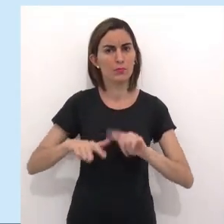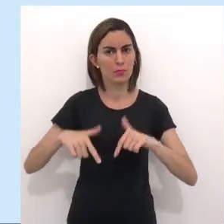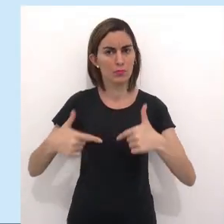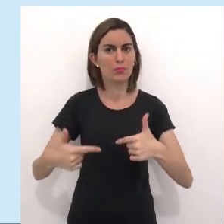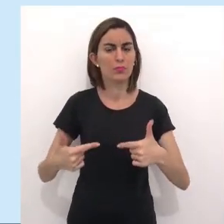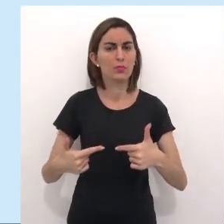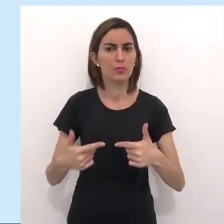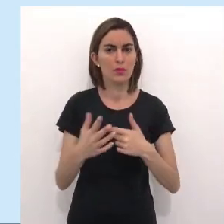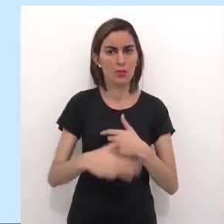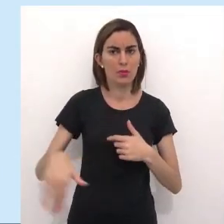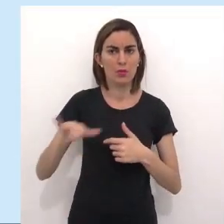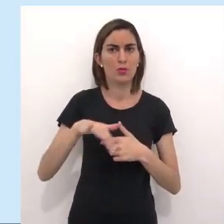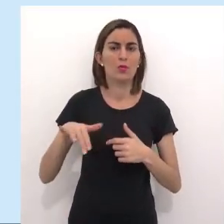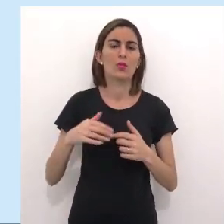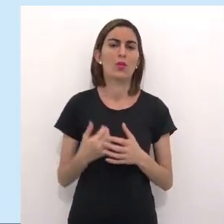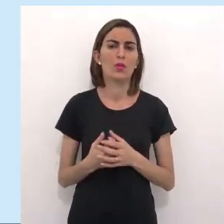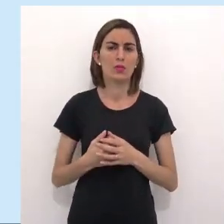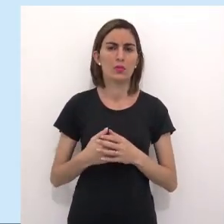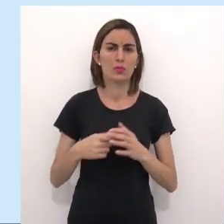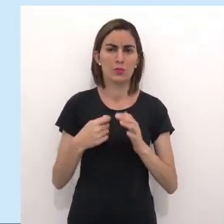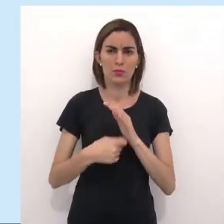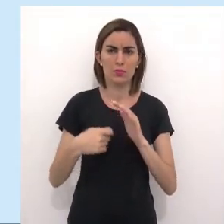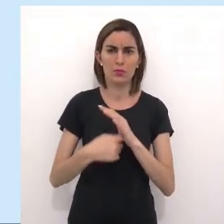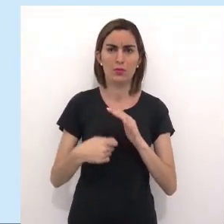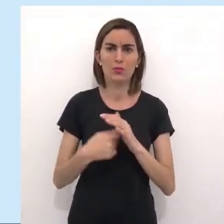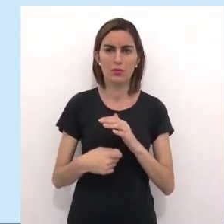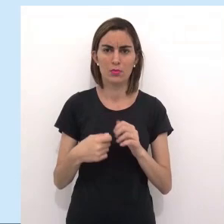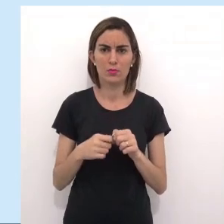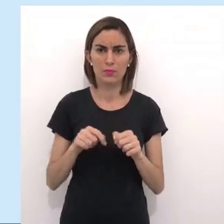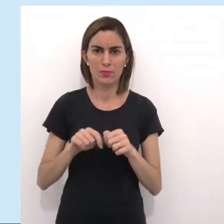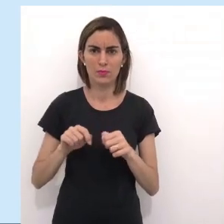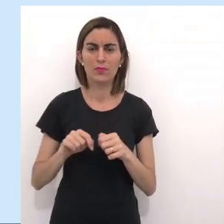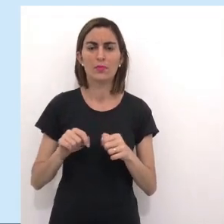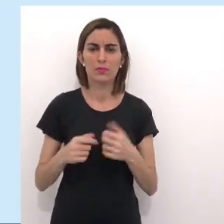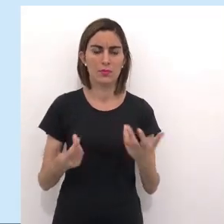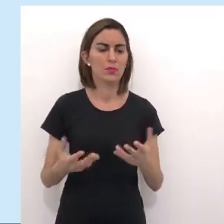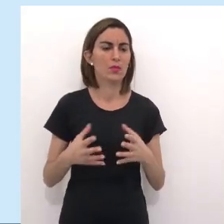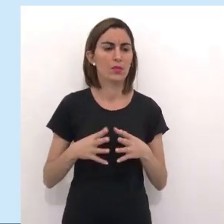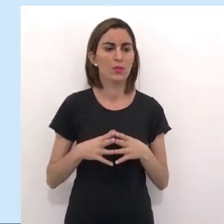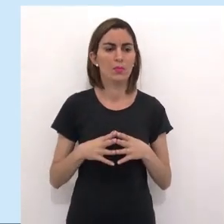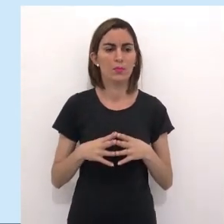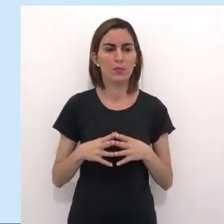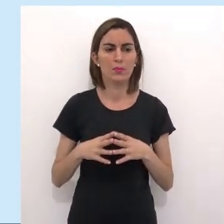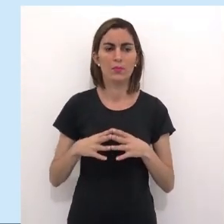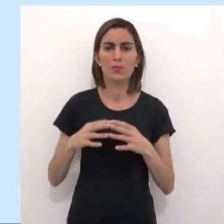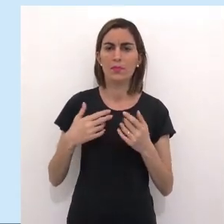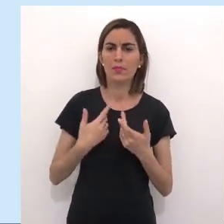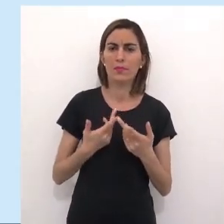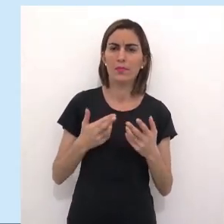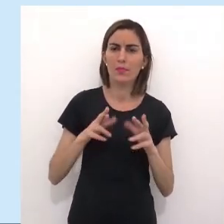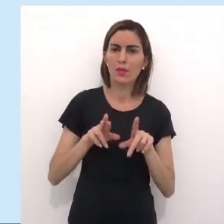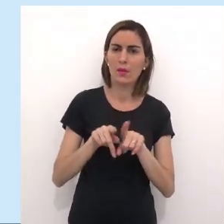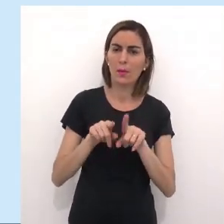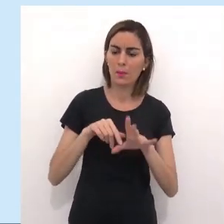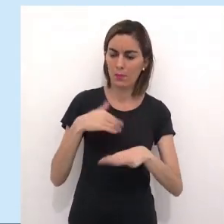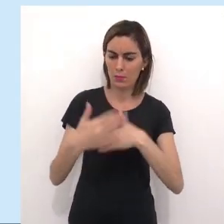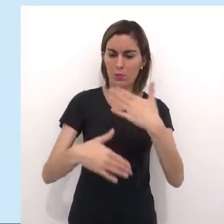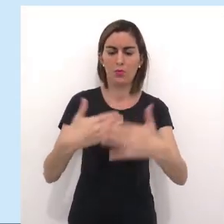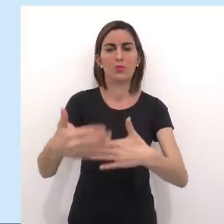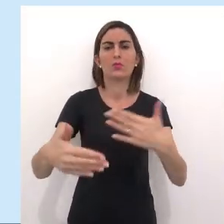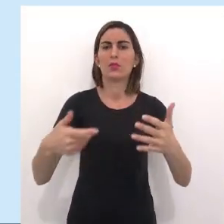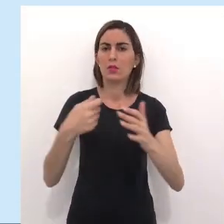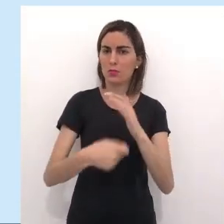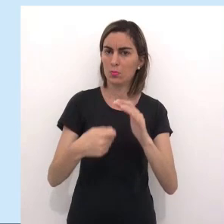né, texto do Ronaldo Weifens, né, que é um dos maiores estudiosos a respeito desse processo